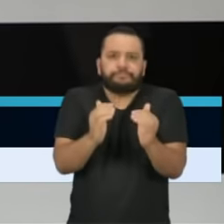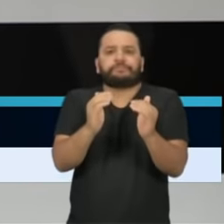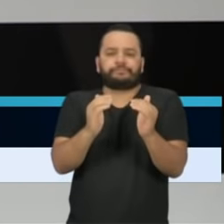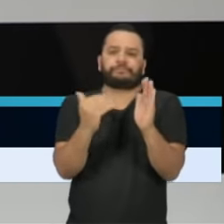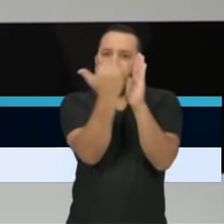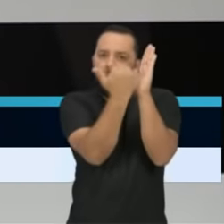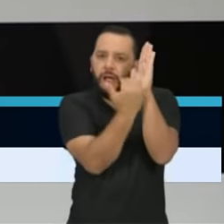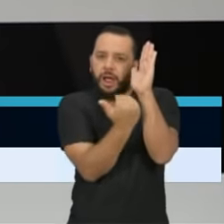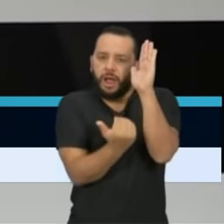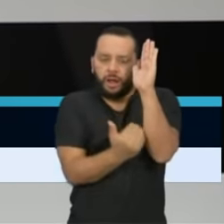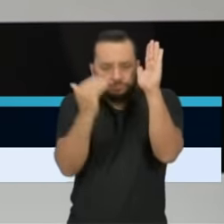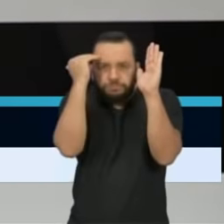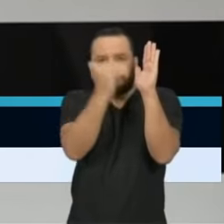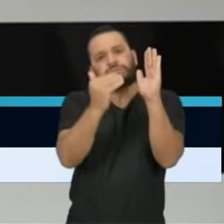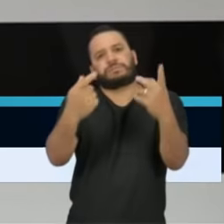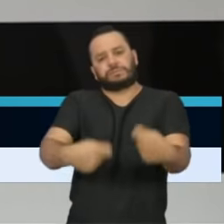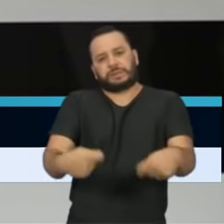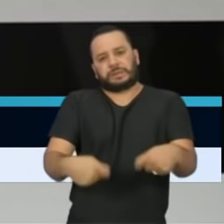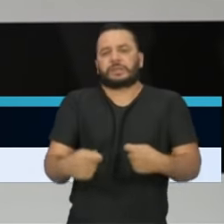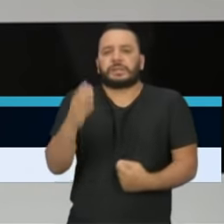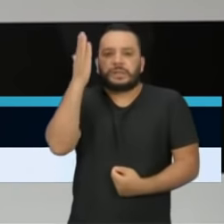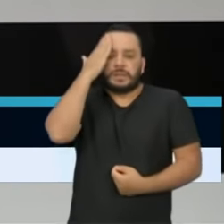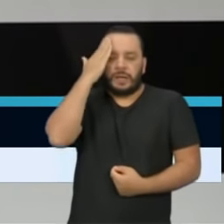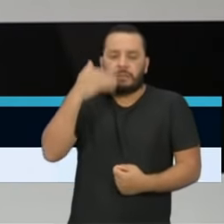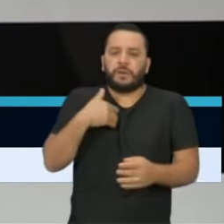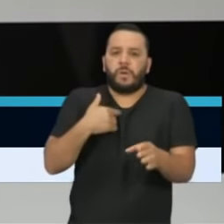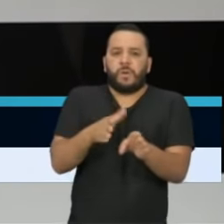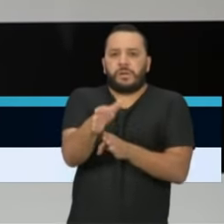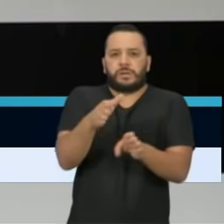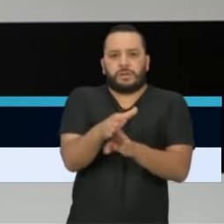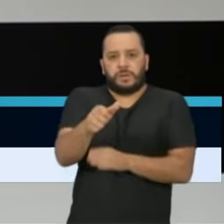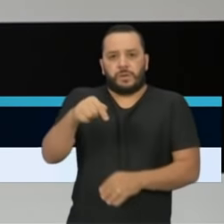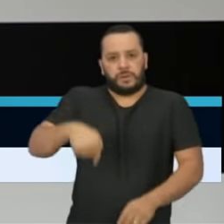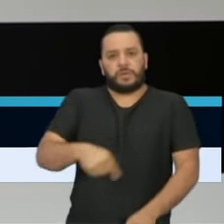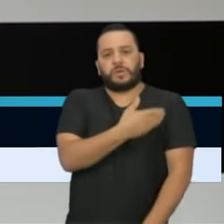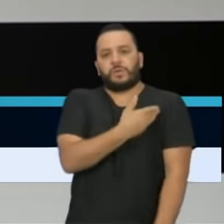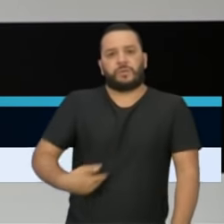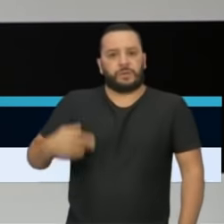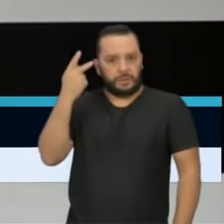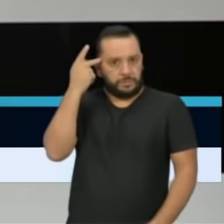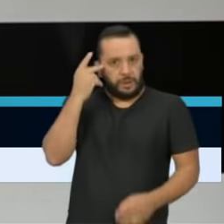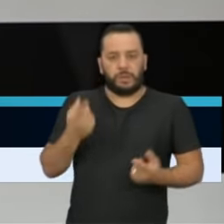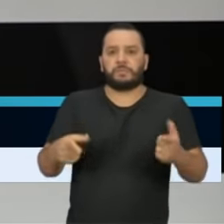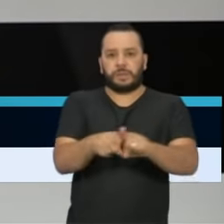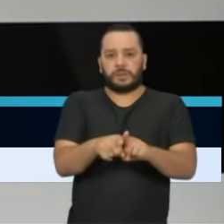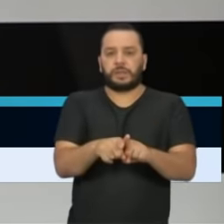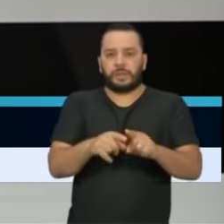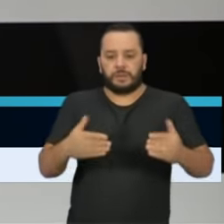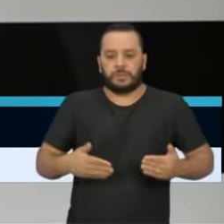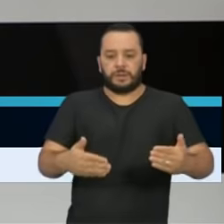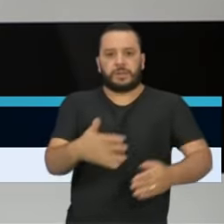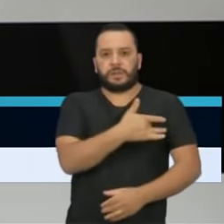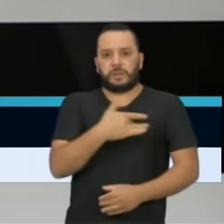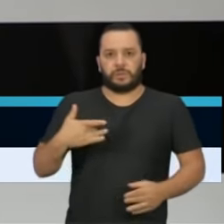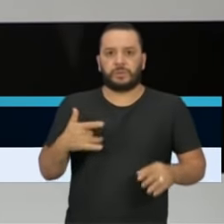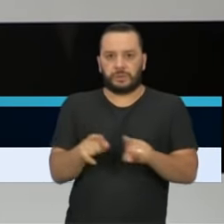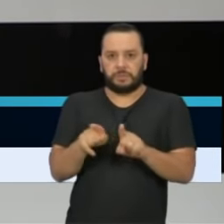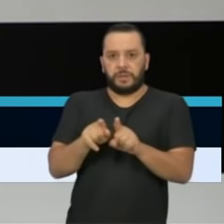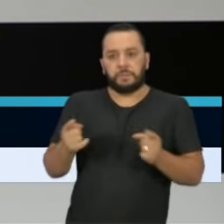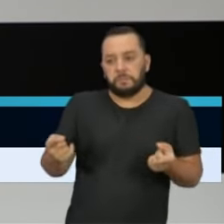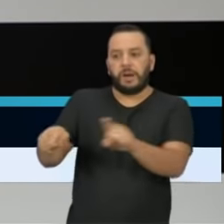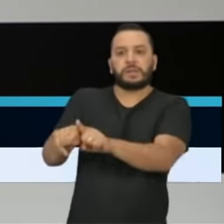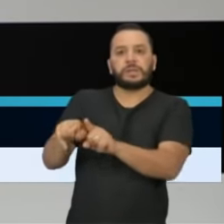que estão sendo aqui recomendadas pelo Governo do Estado de São Paulo, em conjunto com o Ministério da Saúde e em conjunto também